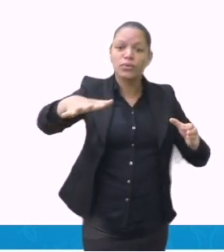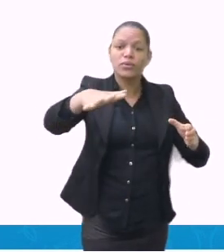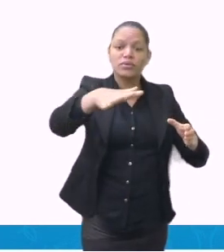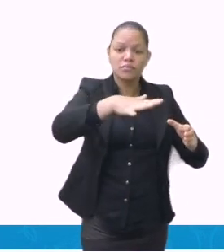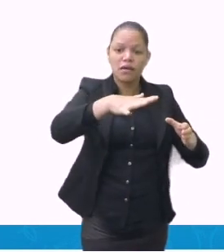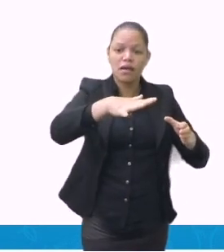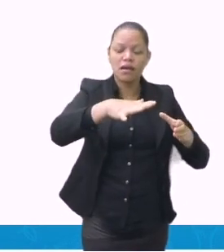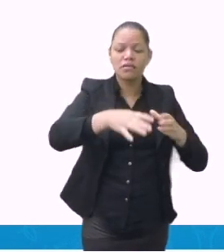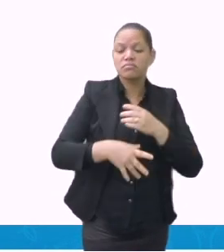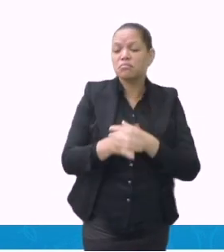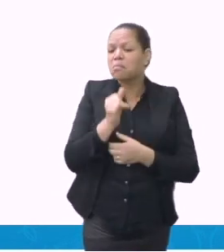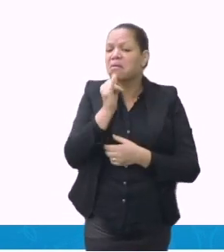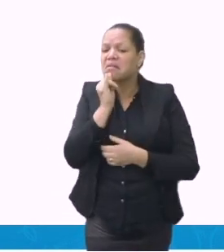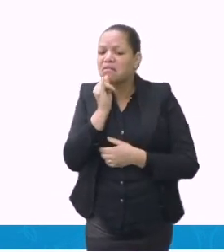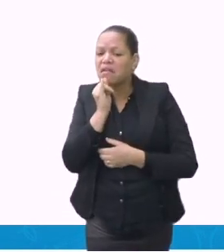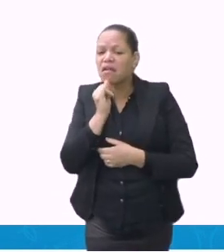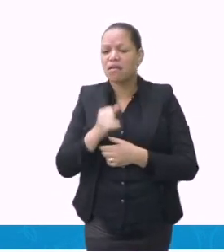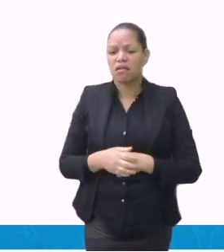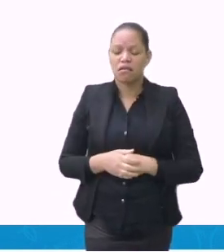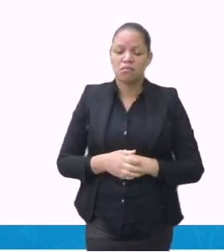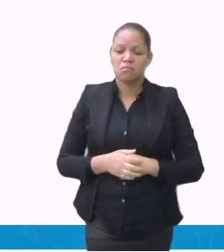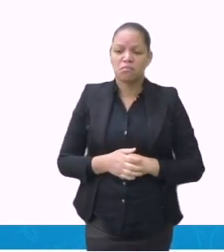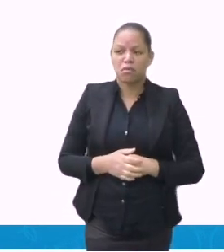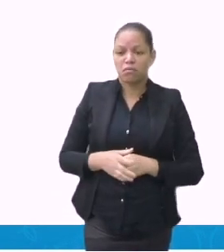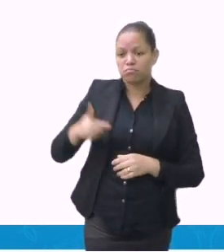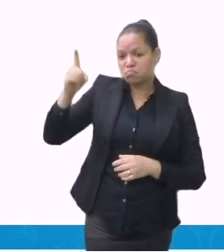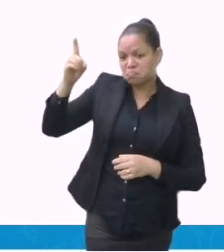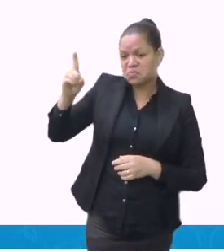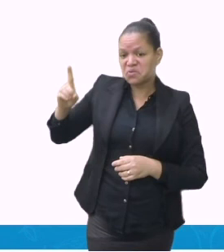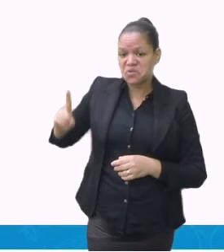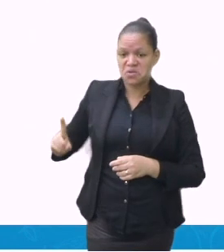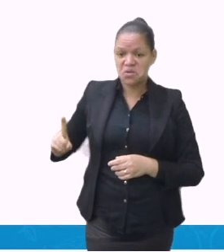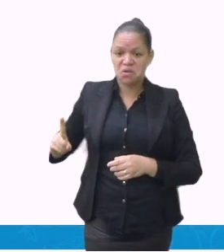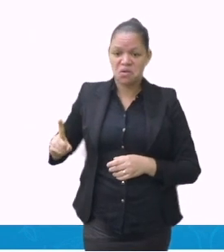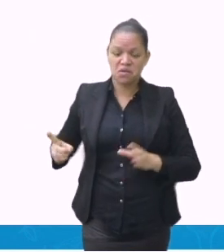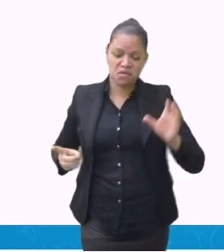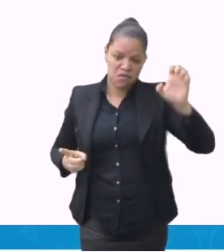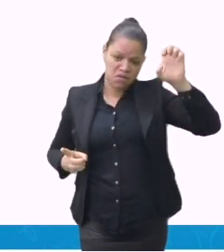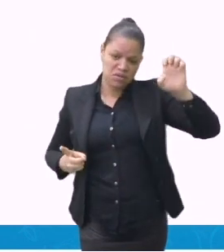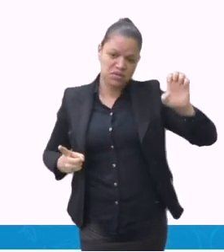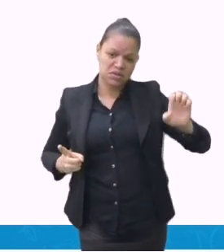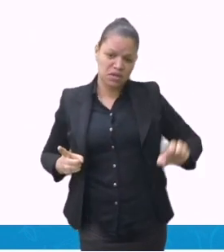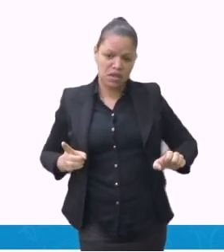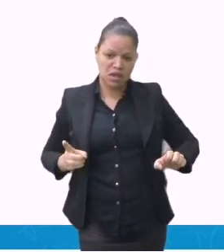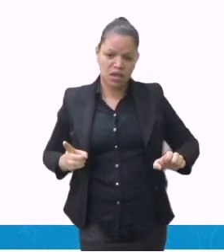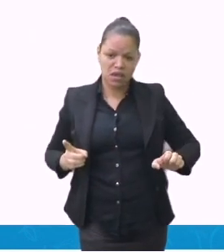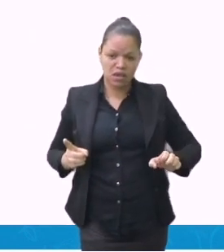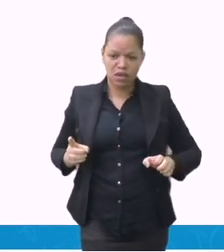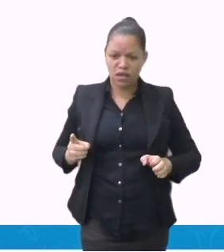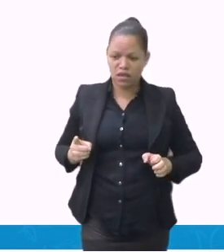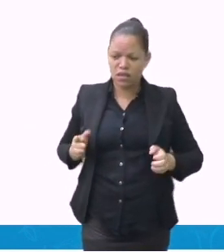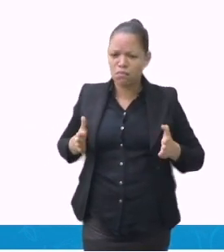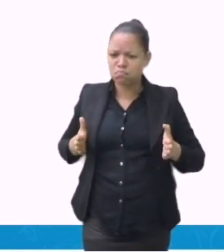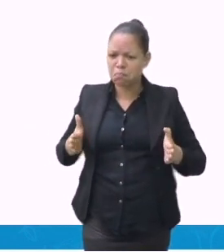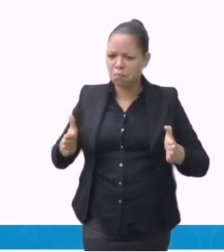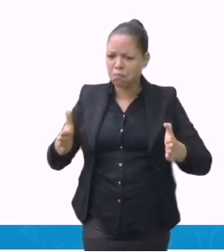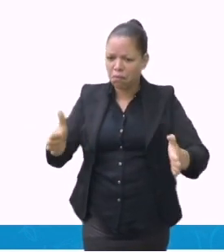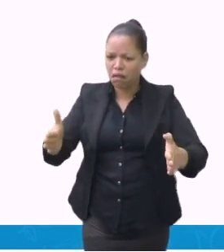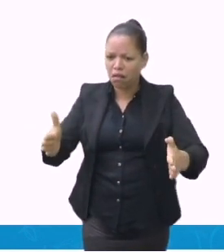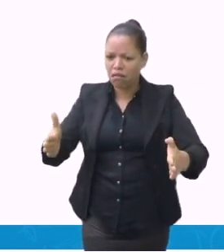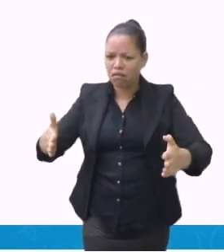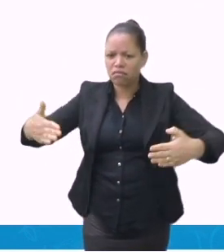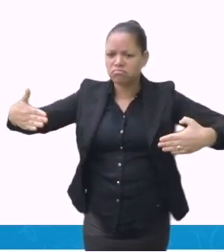a direita, a esquerda, paralela, a perpendicular, a siga em